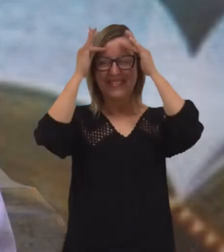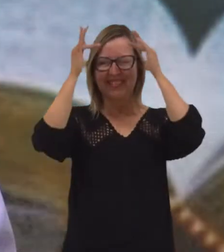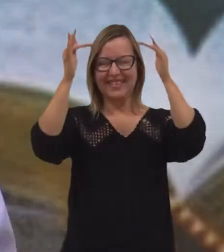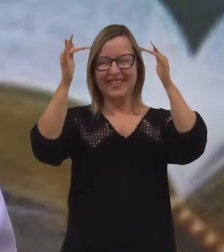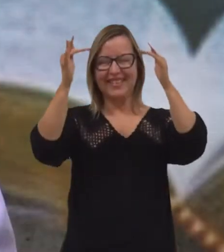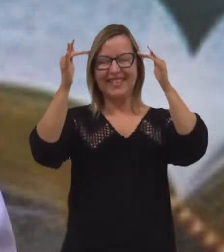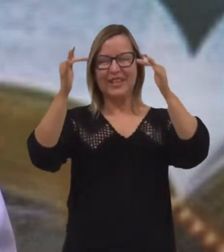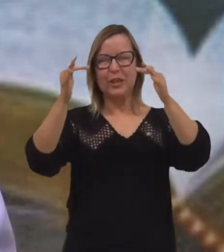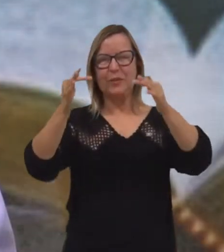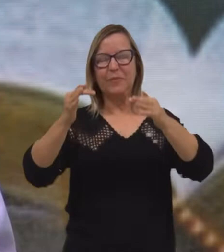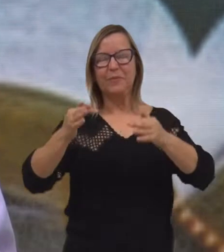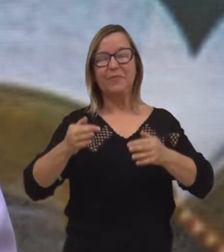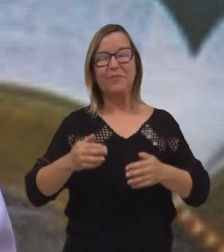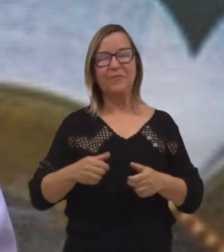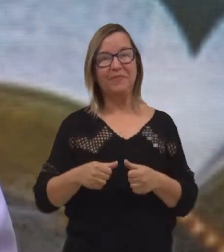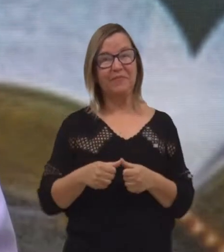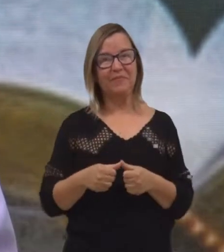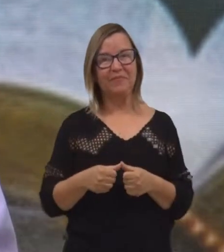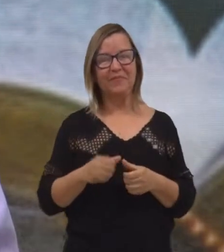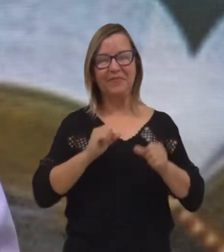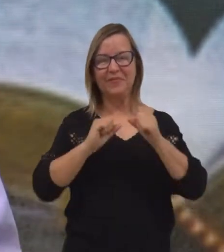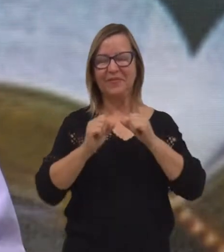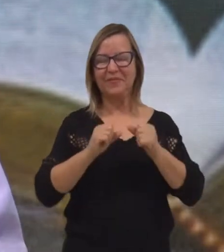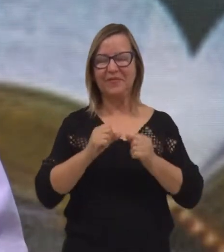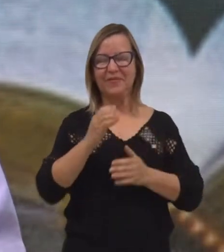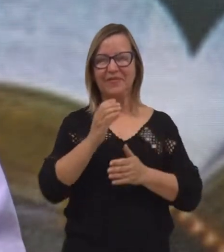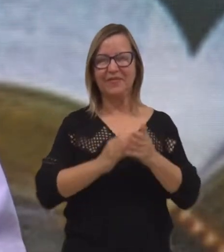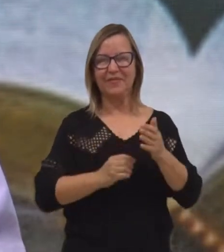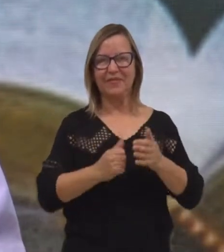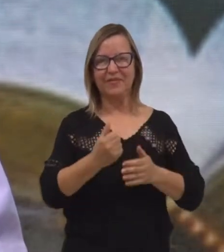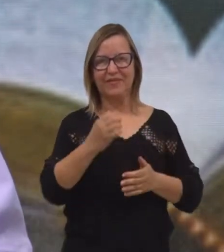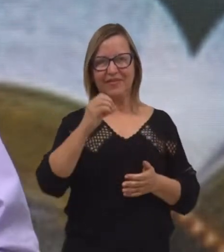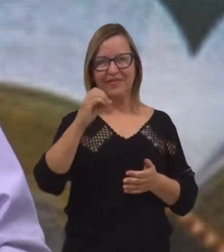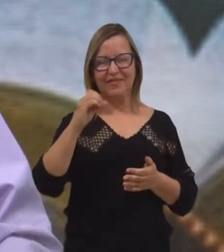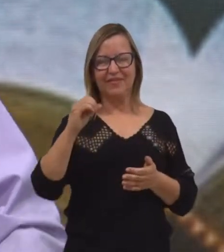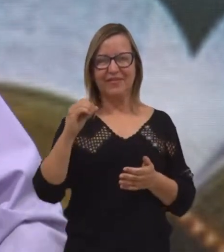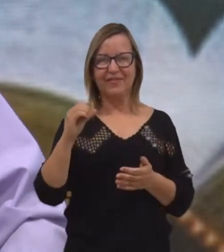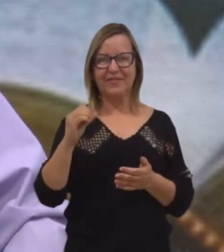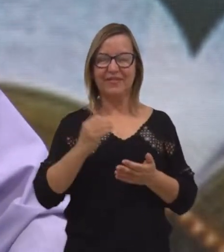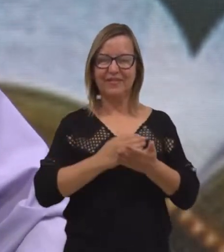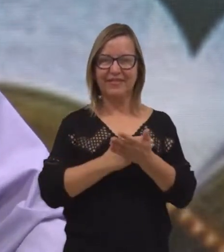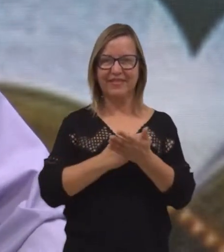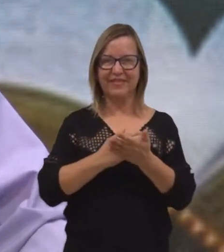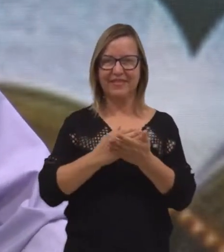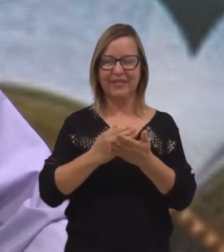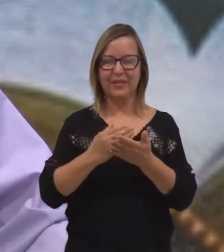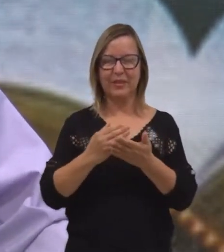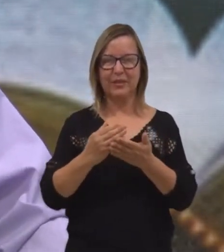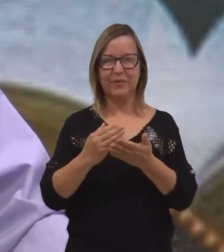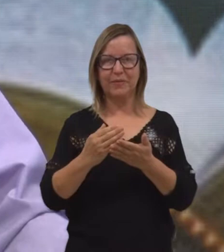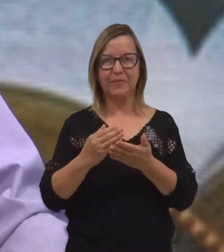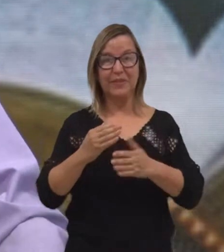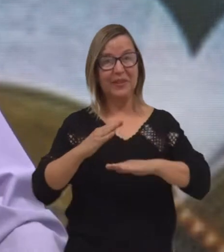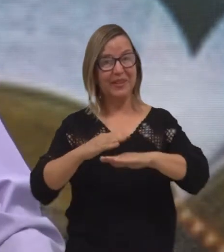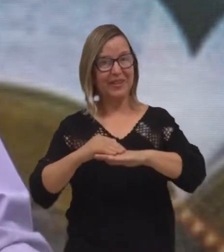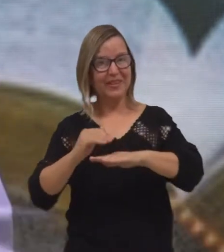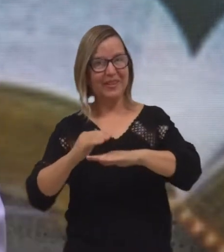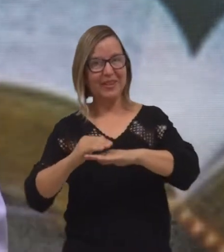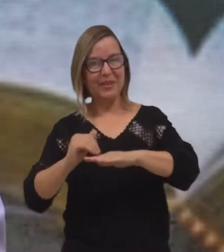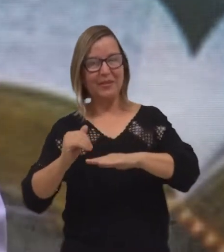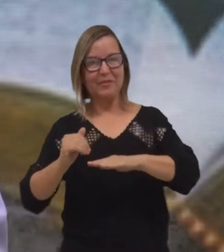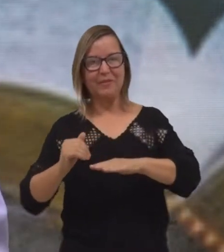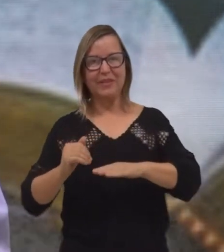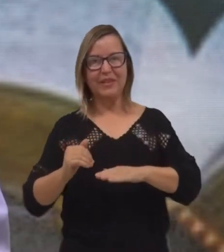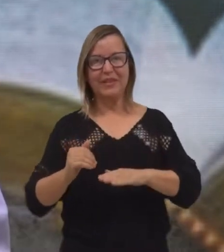fidelidade. Isto. O Salmo 100, ele começa com esse chamado